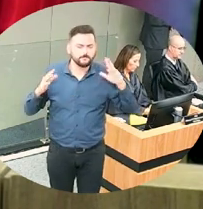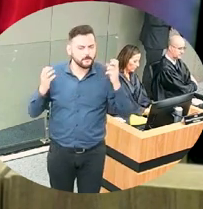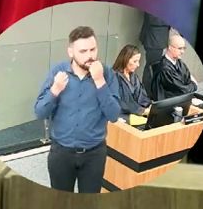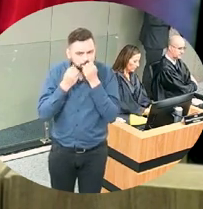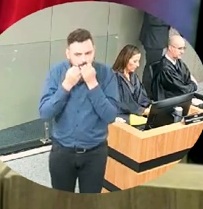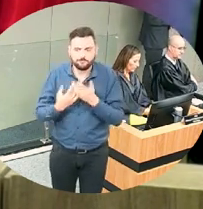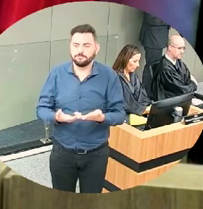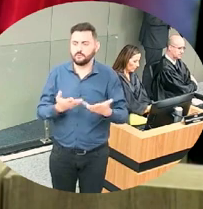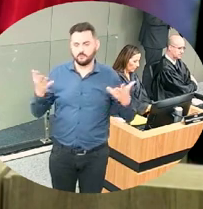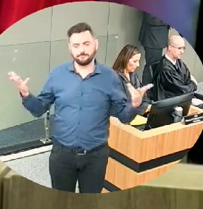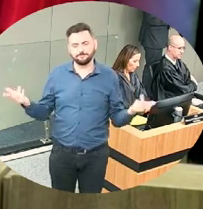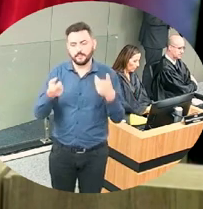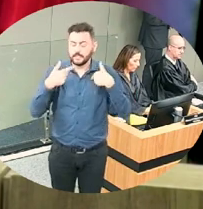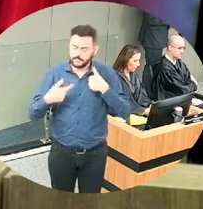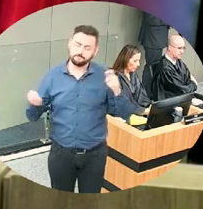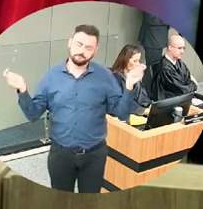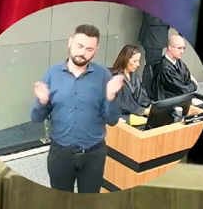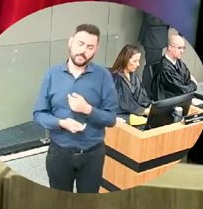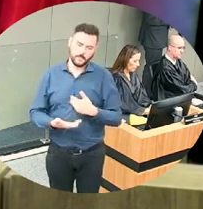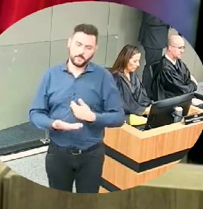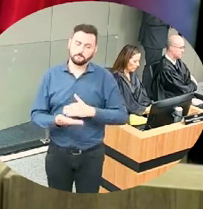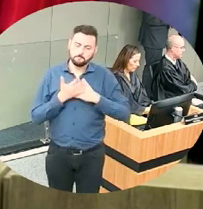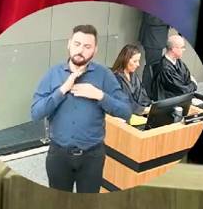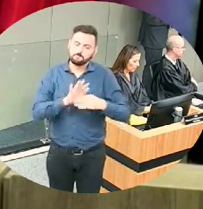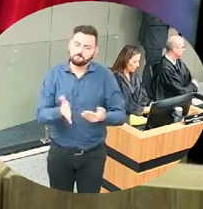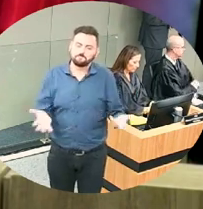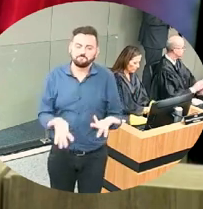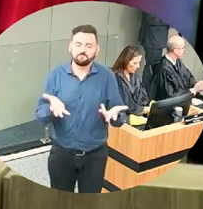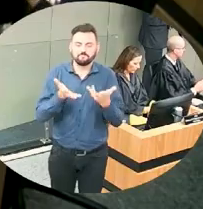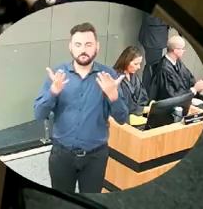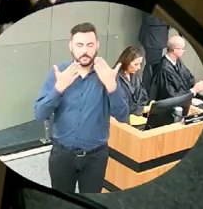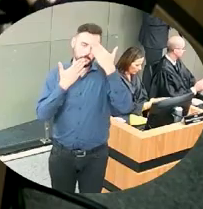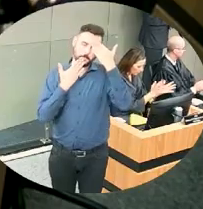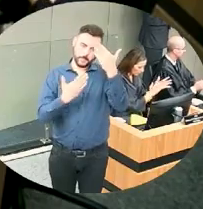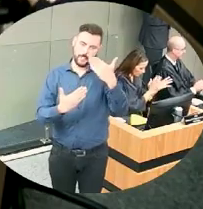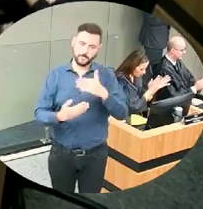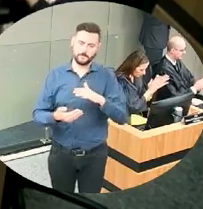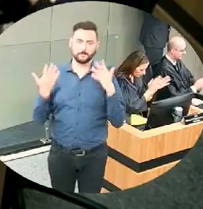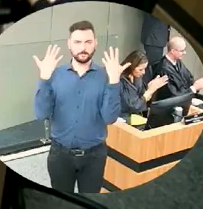certamente contar com a colaboração do parquê Muito obrigado